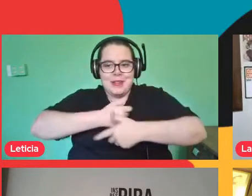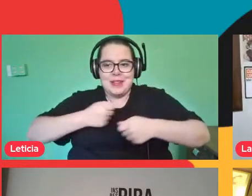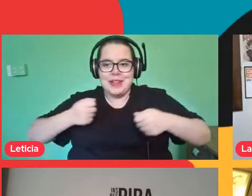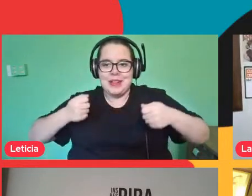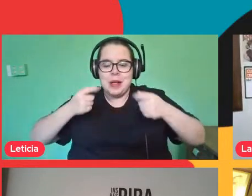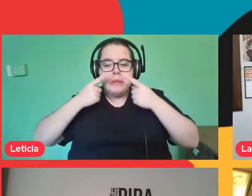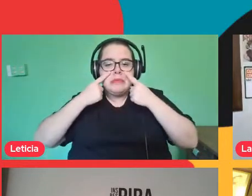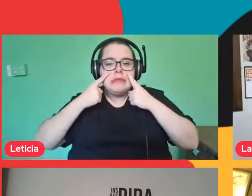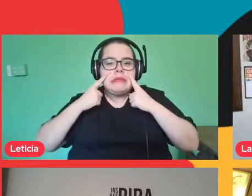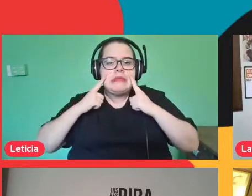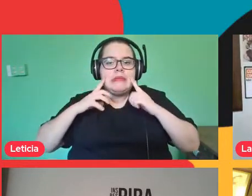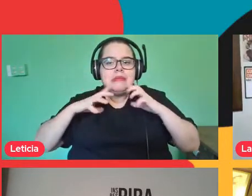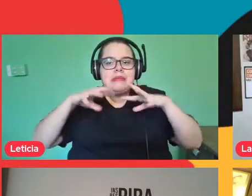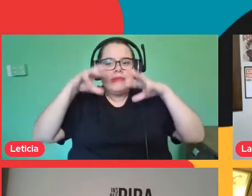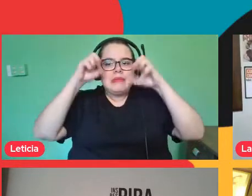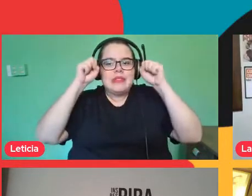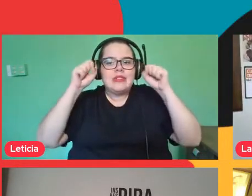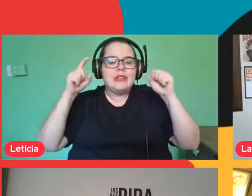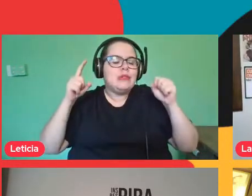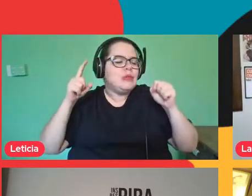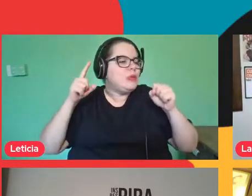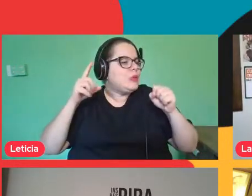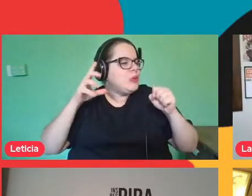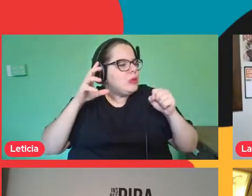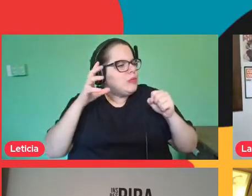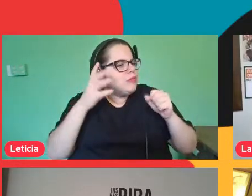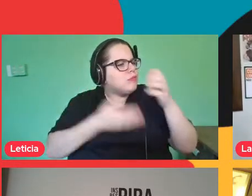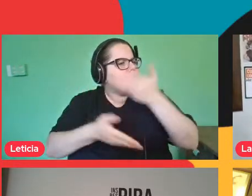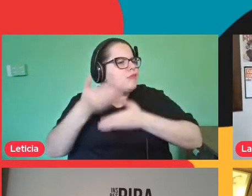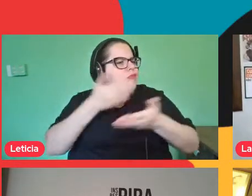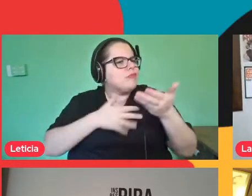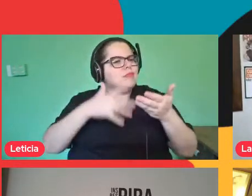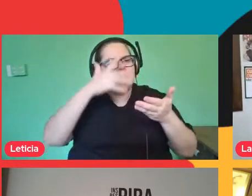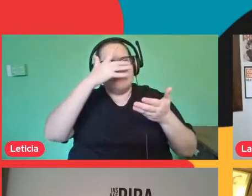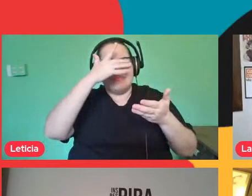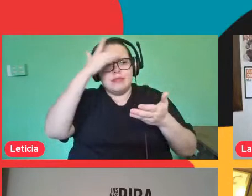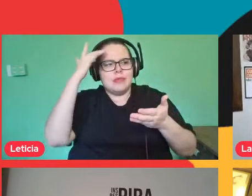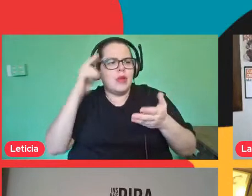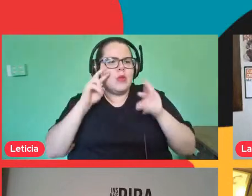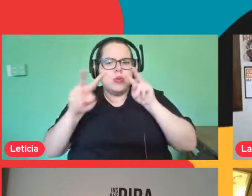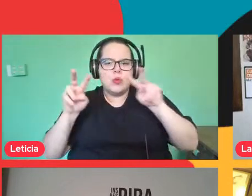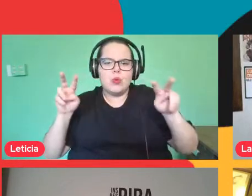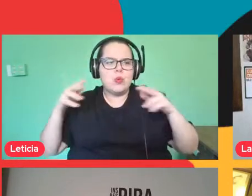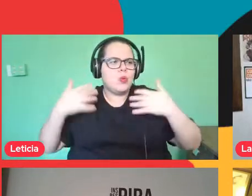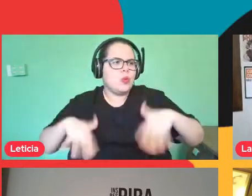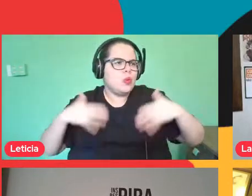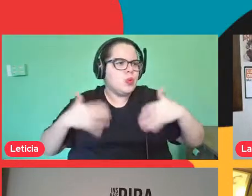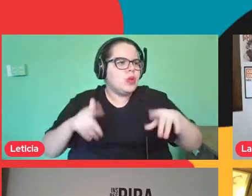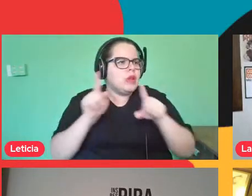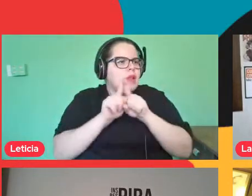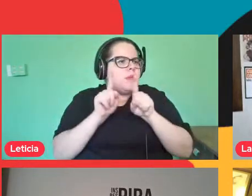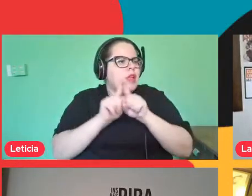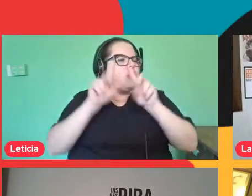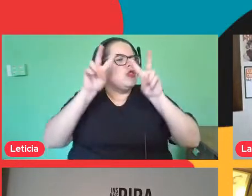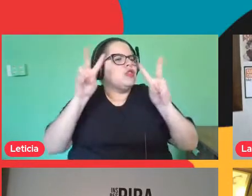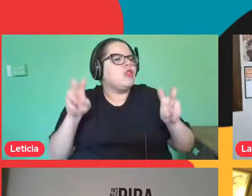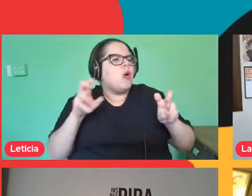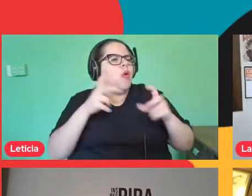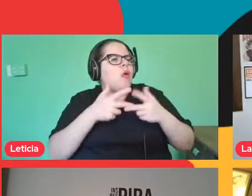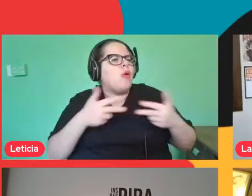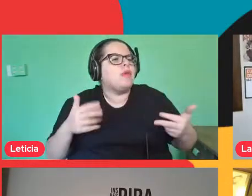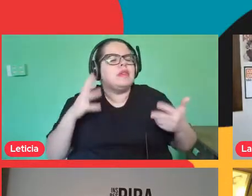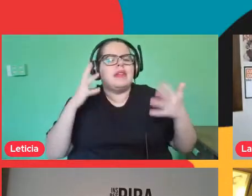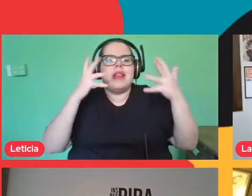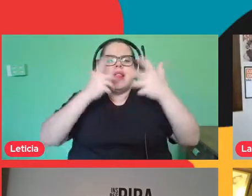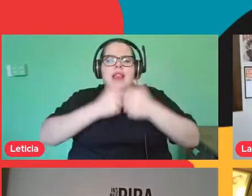as lágrimas, só escutando, assim, pessoas que eu conheço, muitas no dia a dia, escutando falar sobre coisas tão lindas e